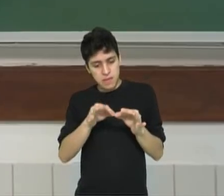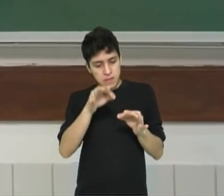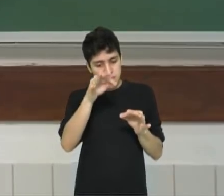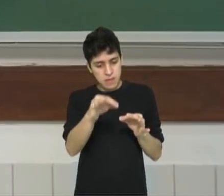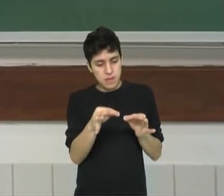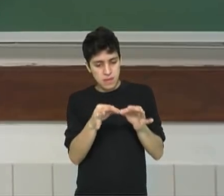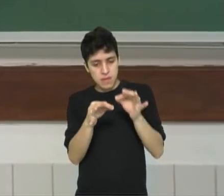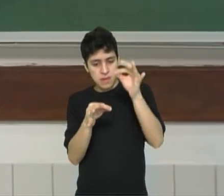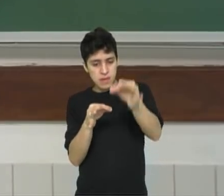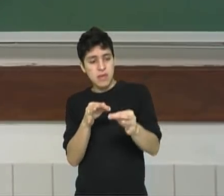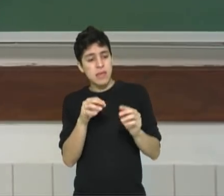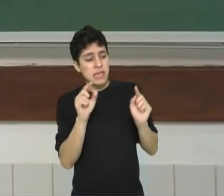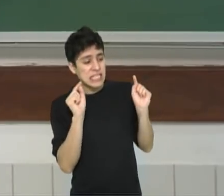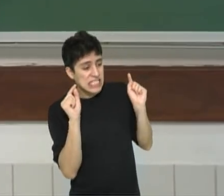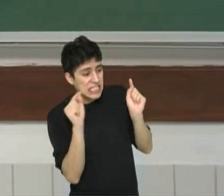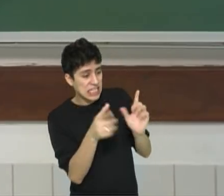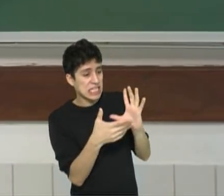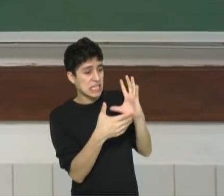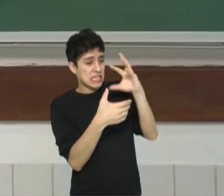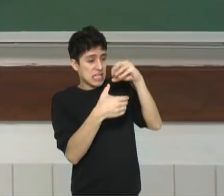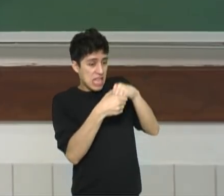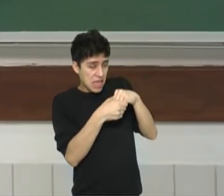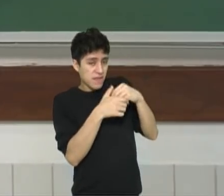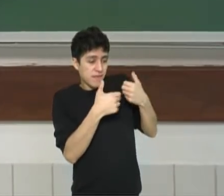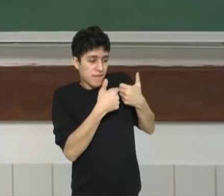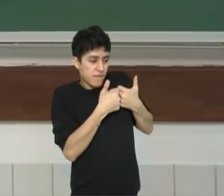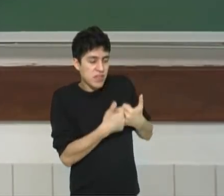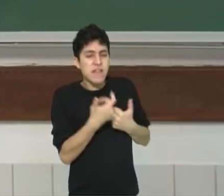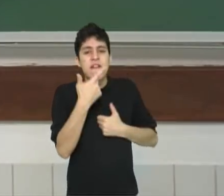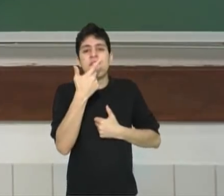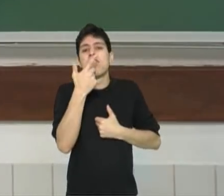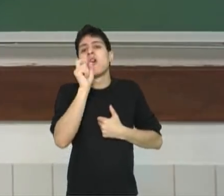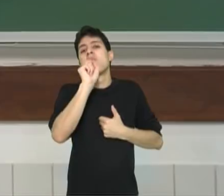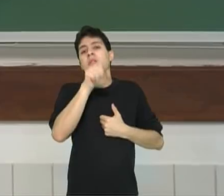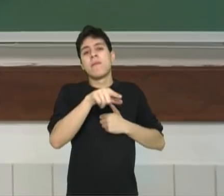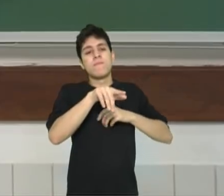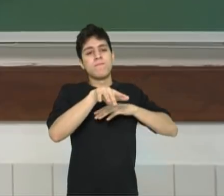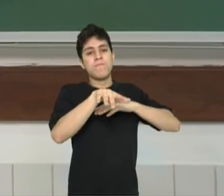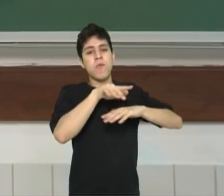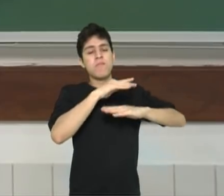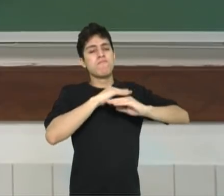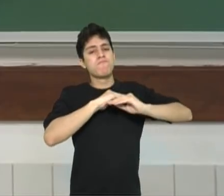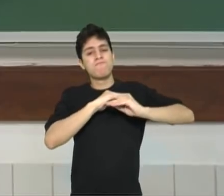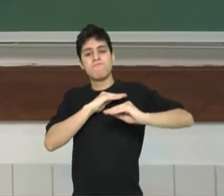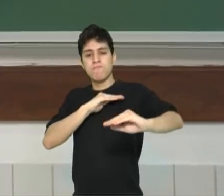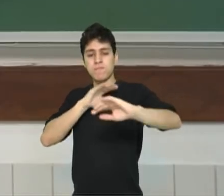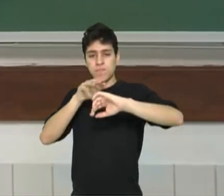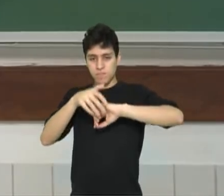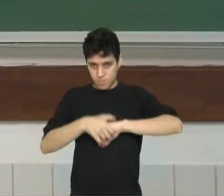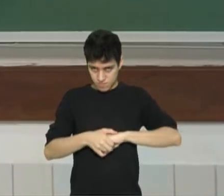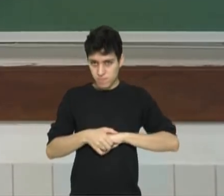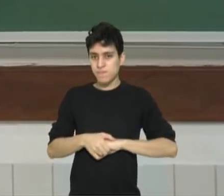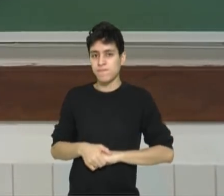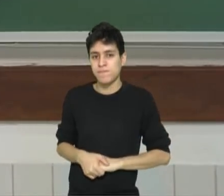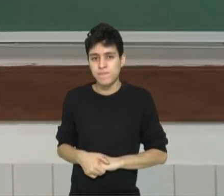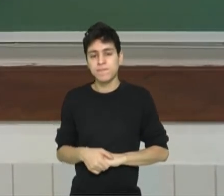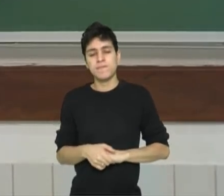tempo, isso é o que na física nós vamos chamar de movimento uniforme, tá? Guarda bem